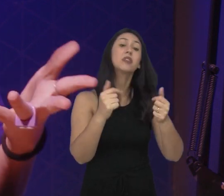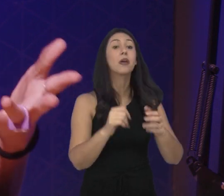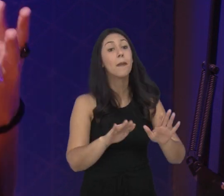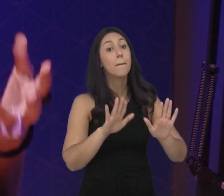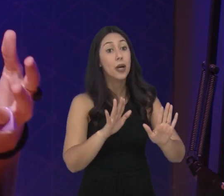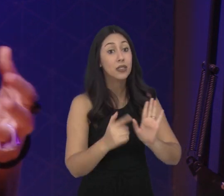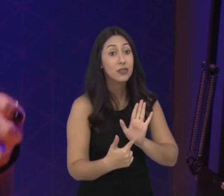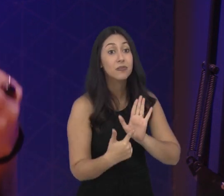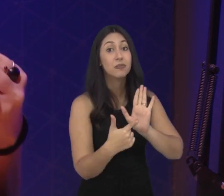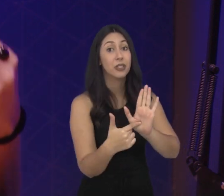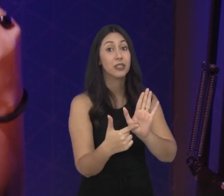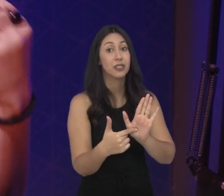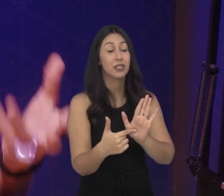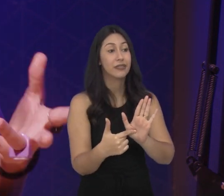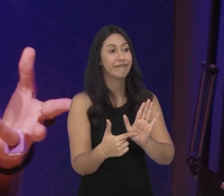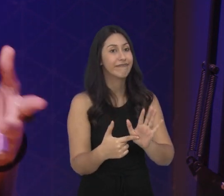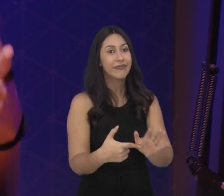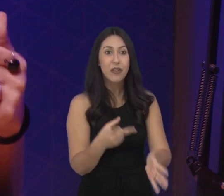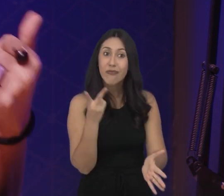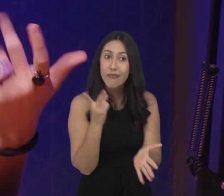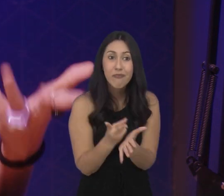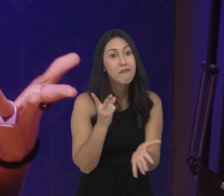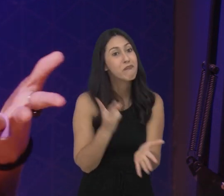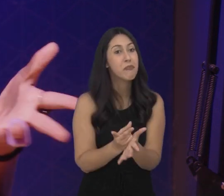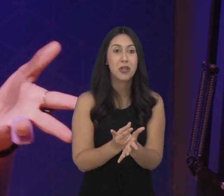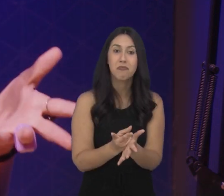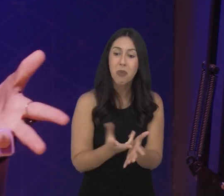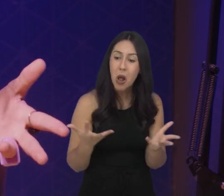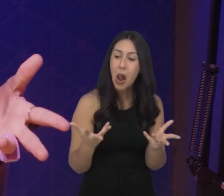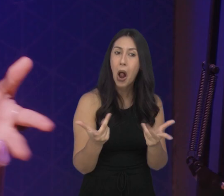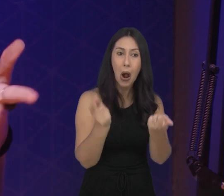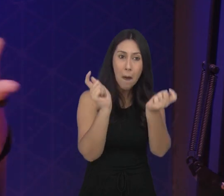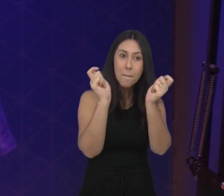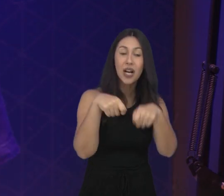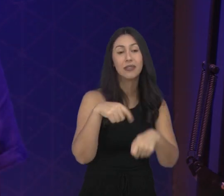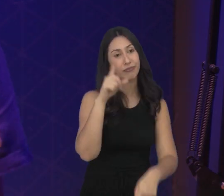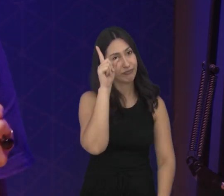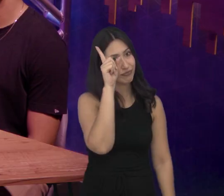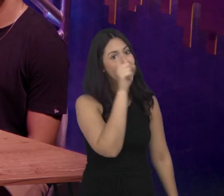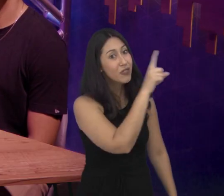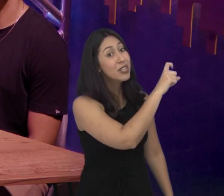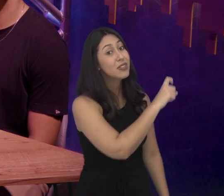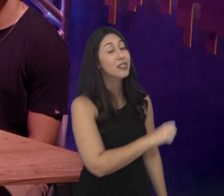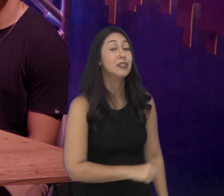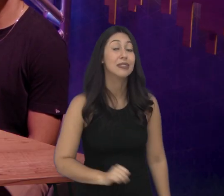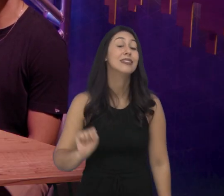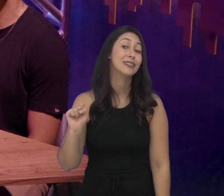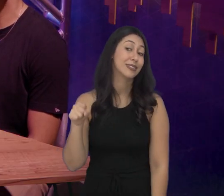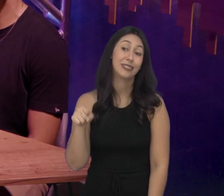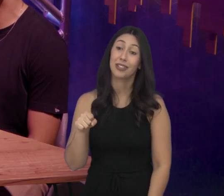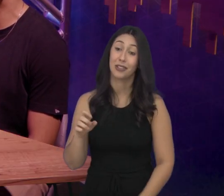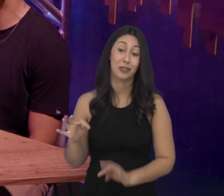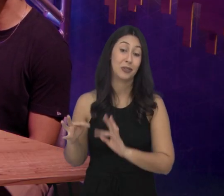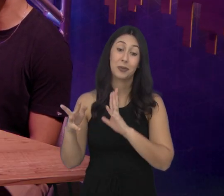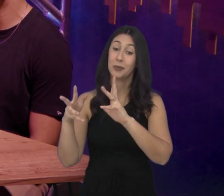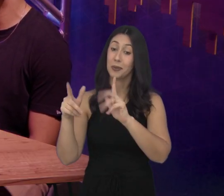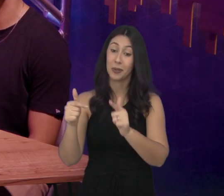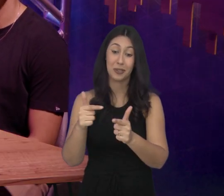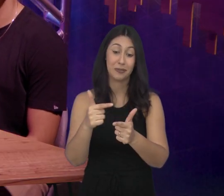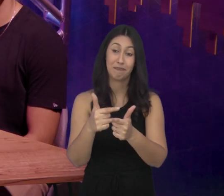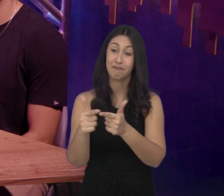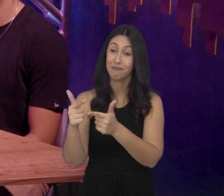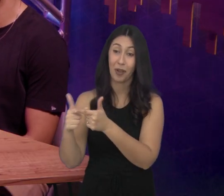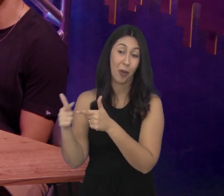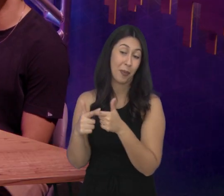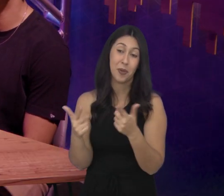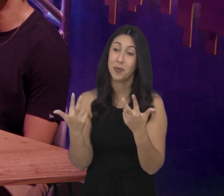mesmo assim mostra, sabe, como é muito difícil mesmo quando você é super talentoso e dedicado. Chega para todo mundo